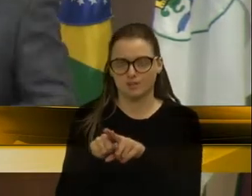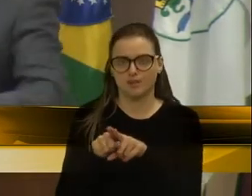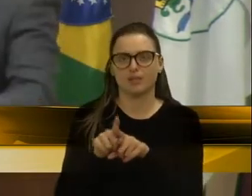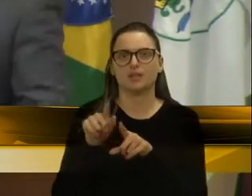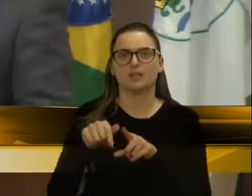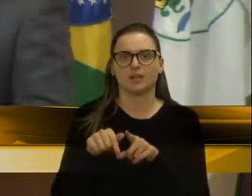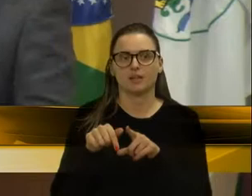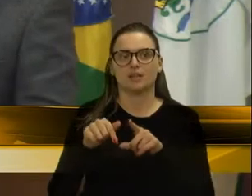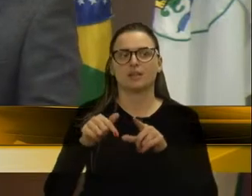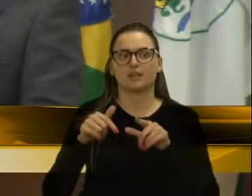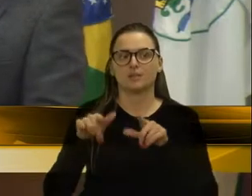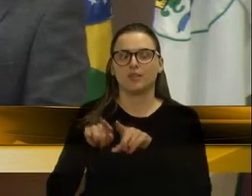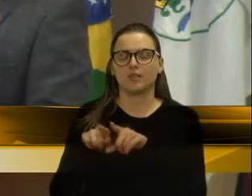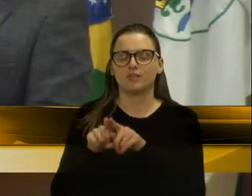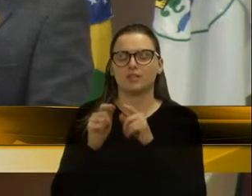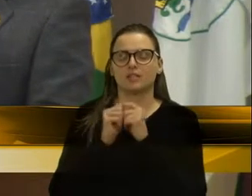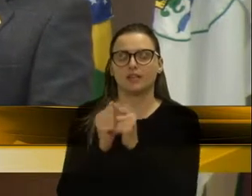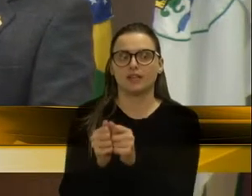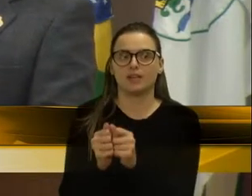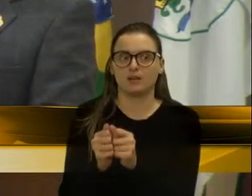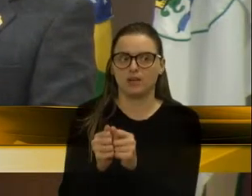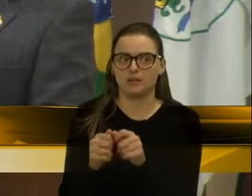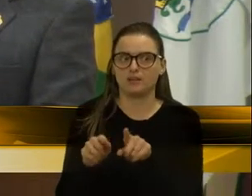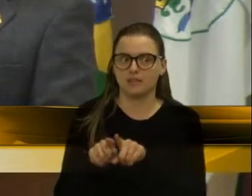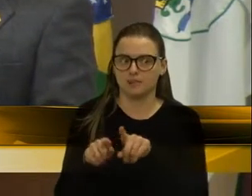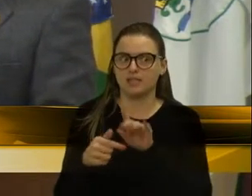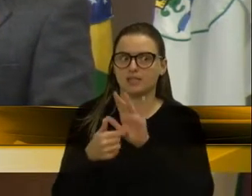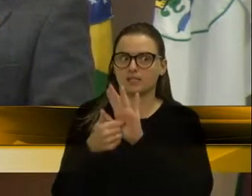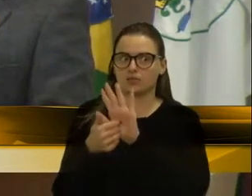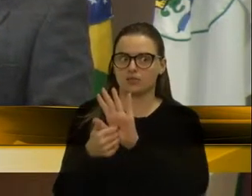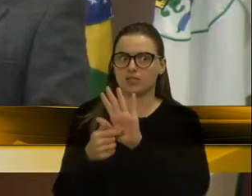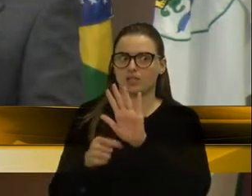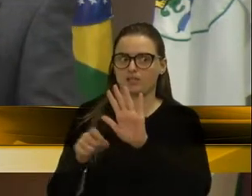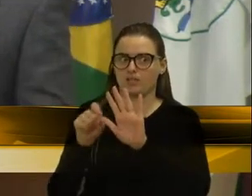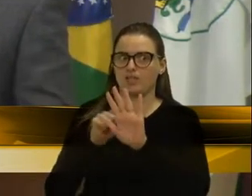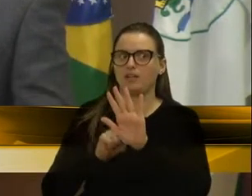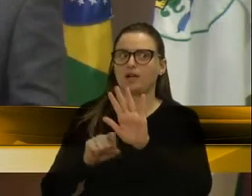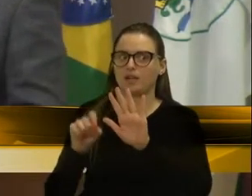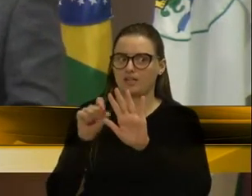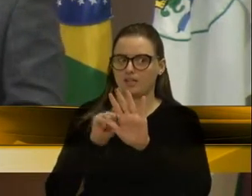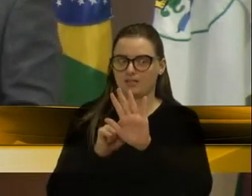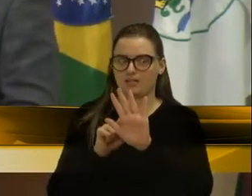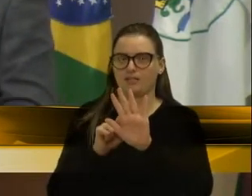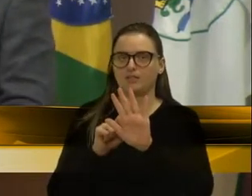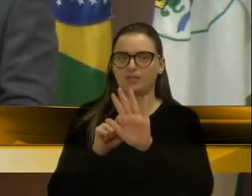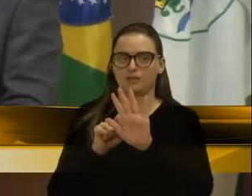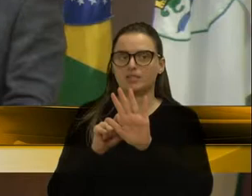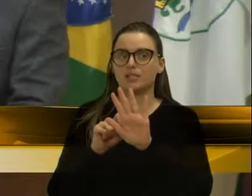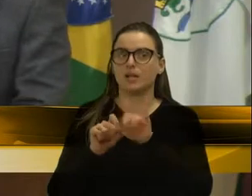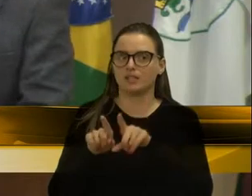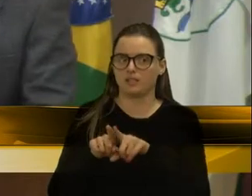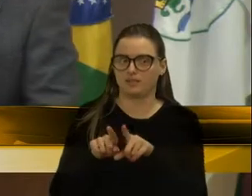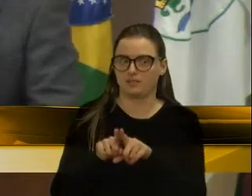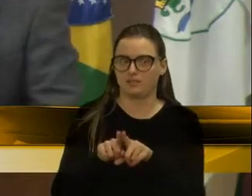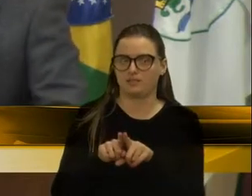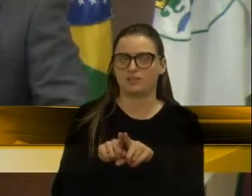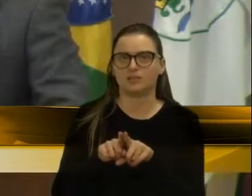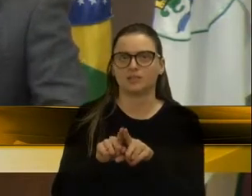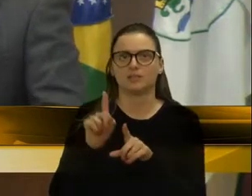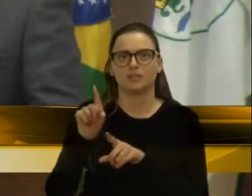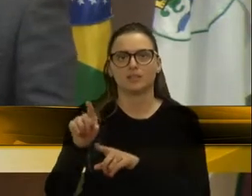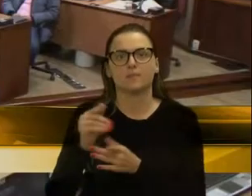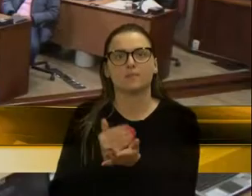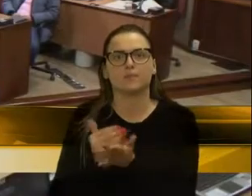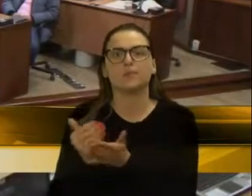também do desenvolvimento das estradas das vias férreas no brasil uma parte grande do norte o saque no início